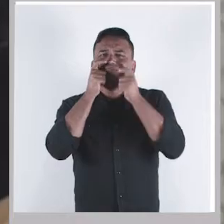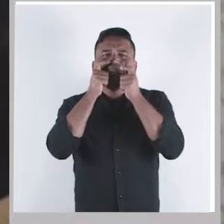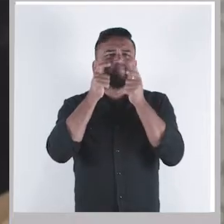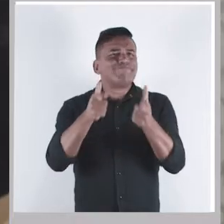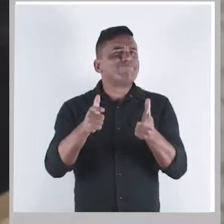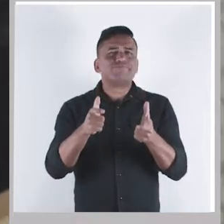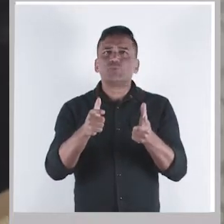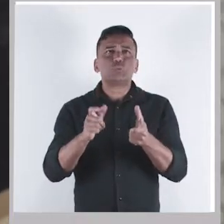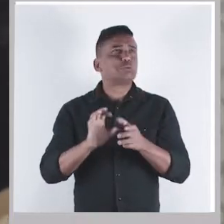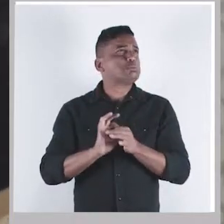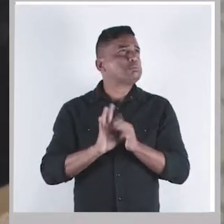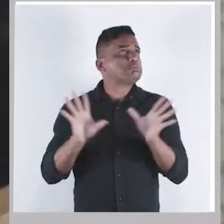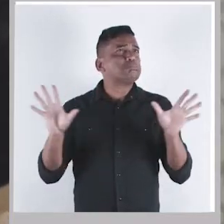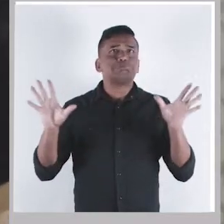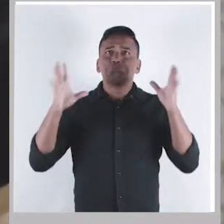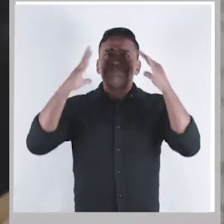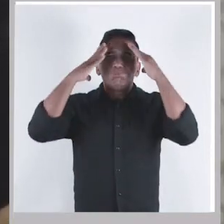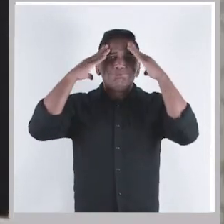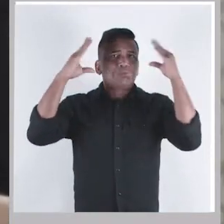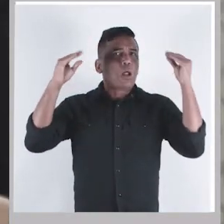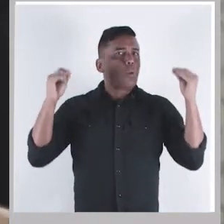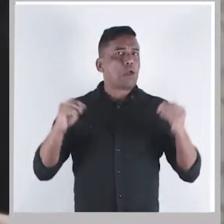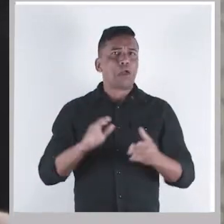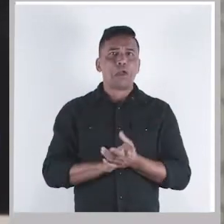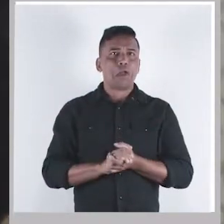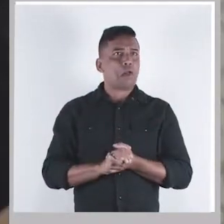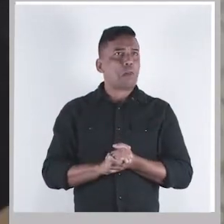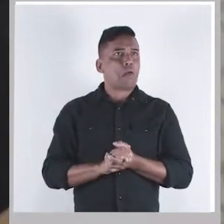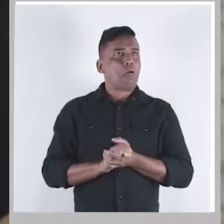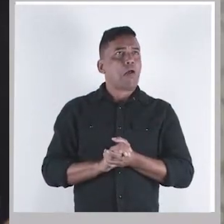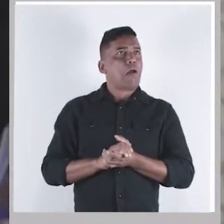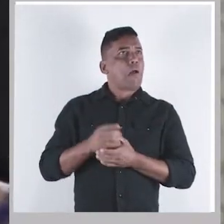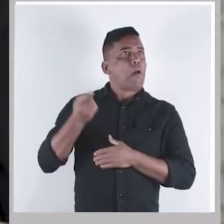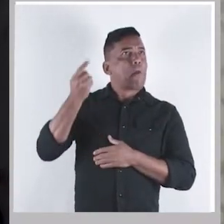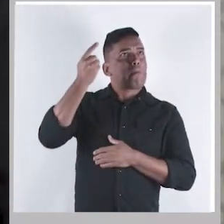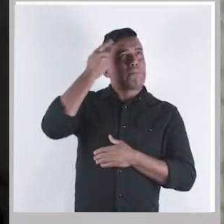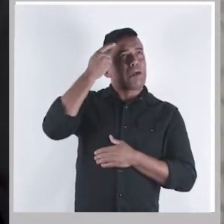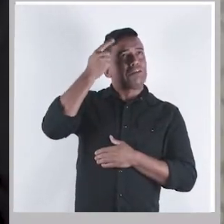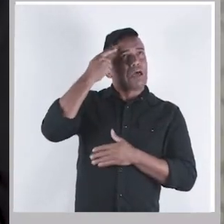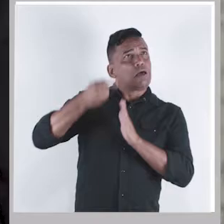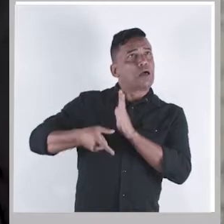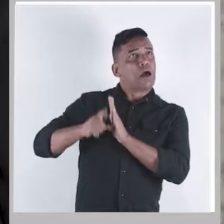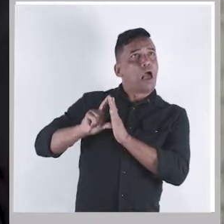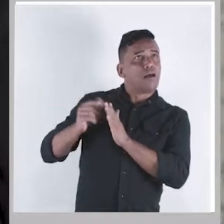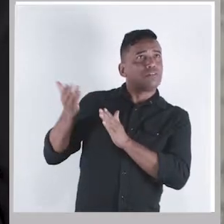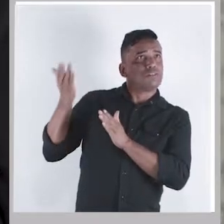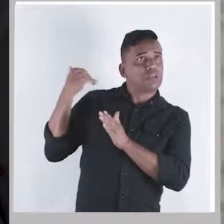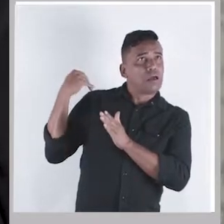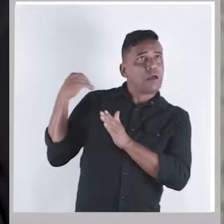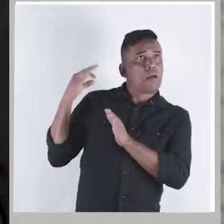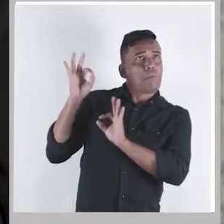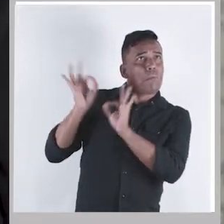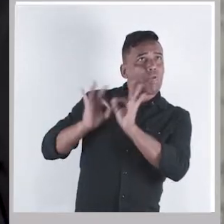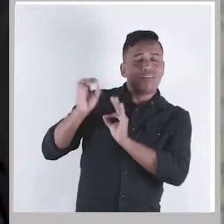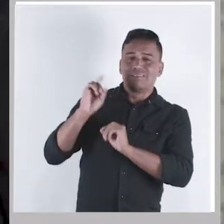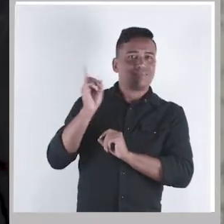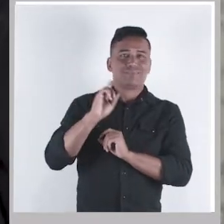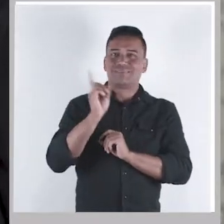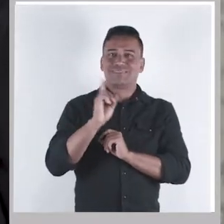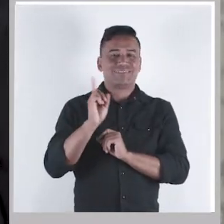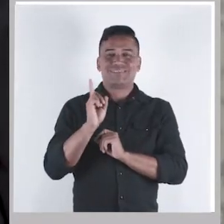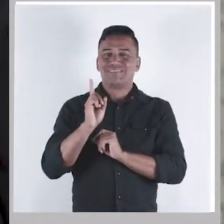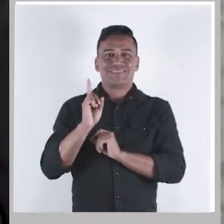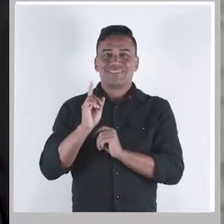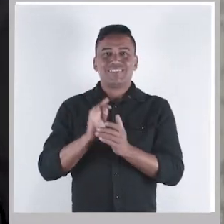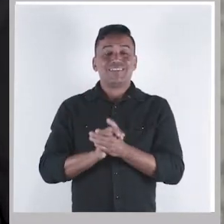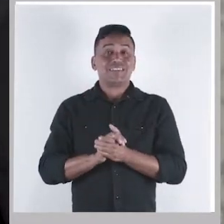que em nível micro, sabe? Sim. Ali no meu círculo ali de amigos, na minha bolha, né? E assim, eu